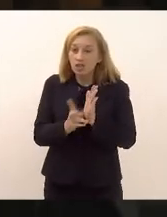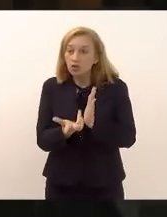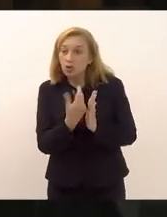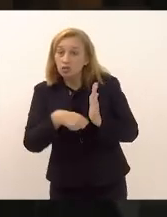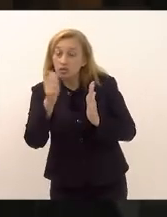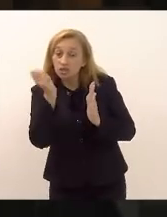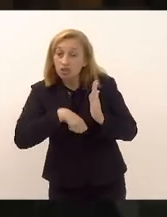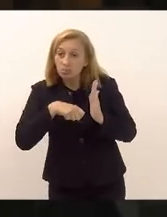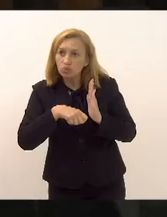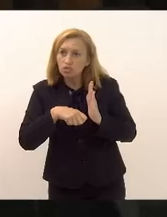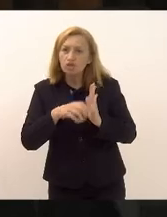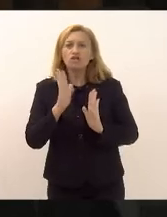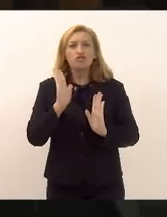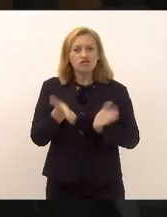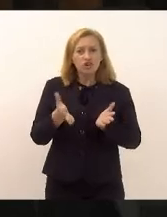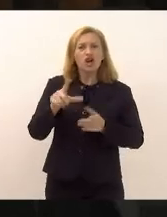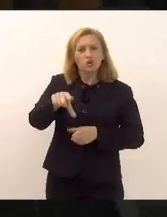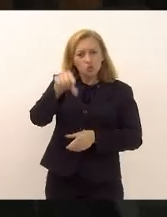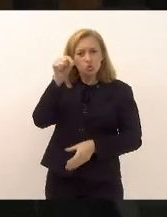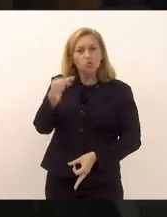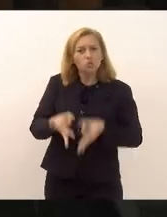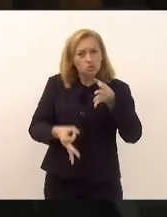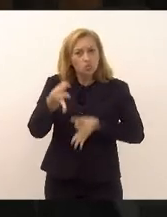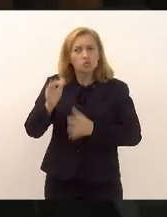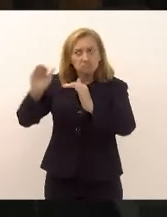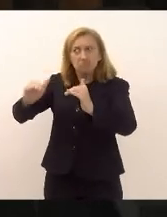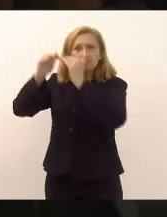Já decidiu o Supremo.